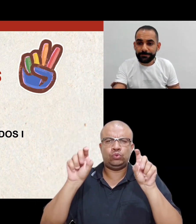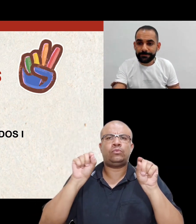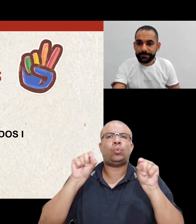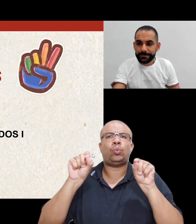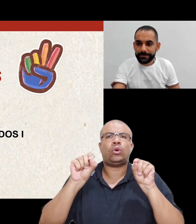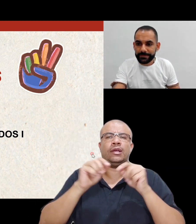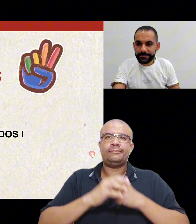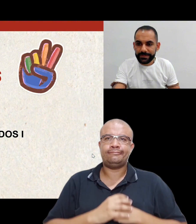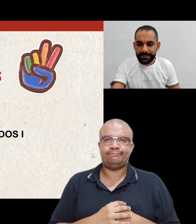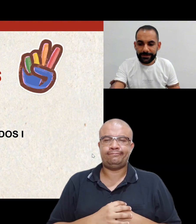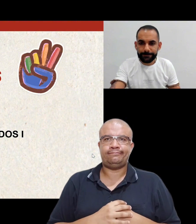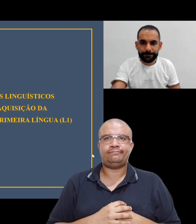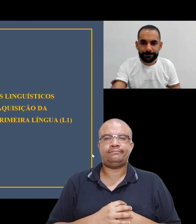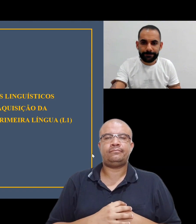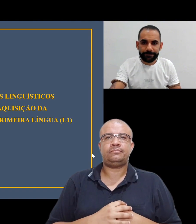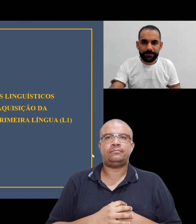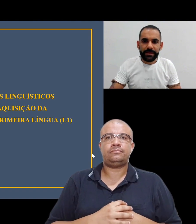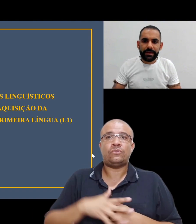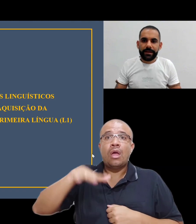sobre